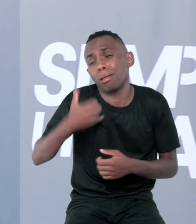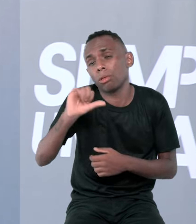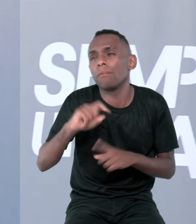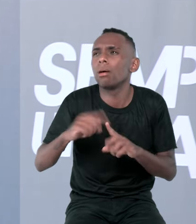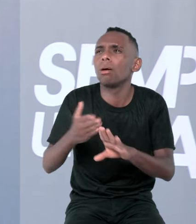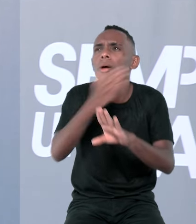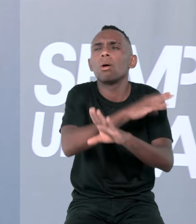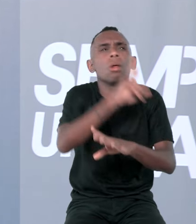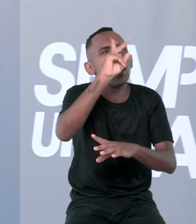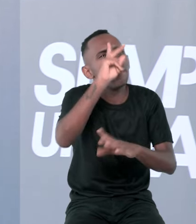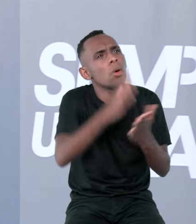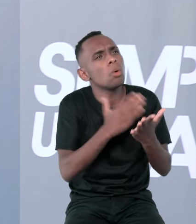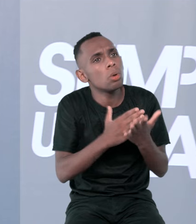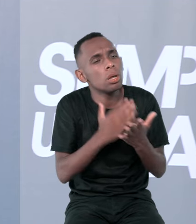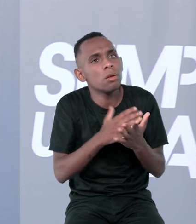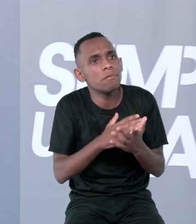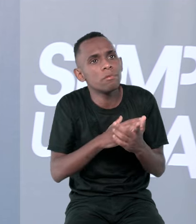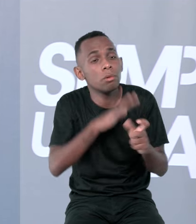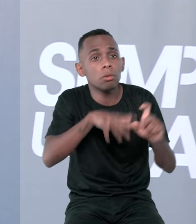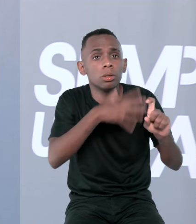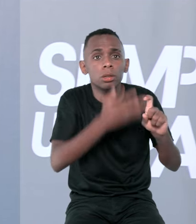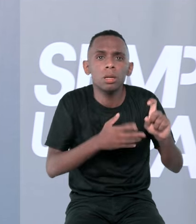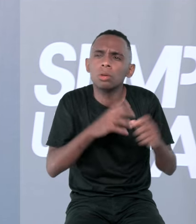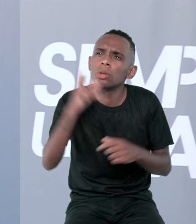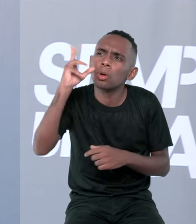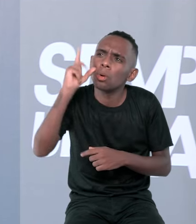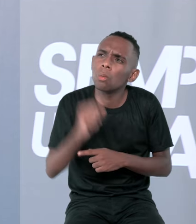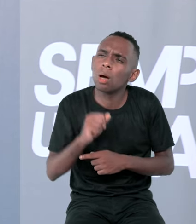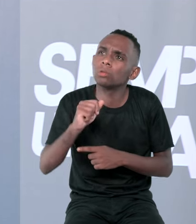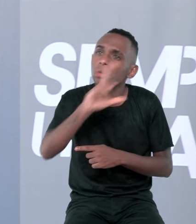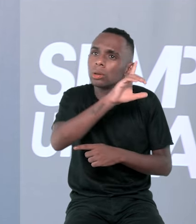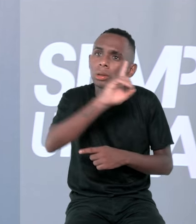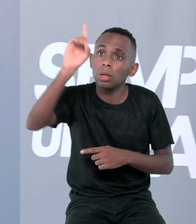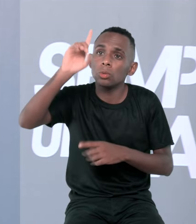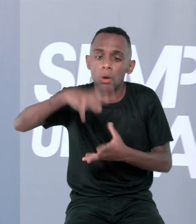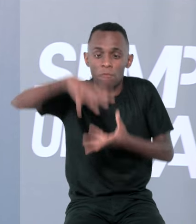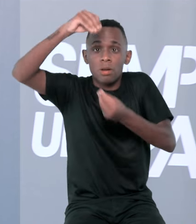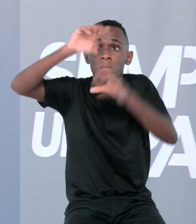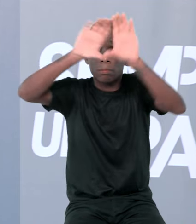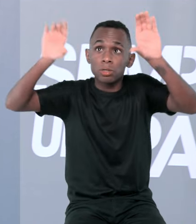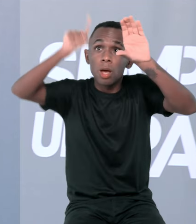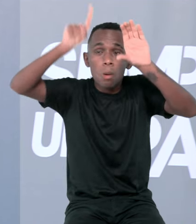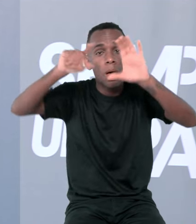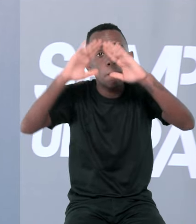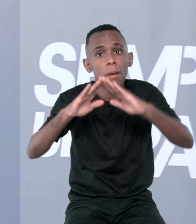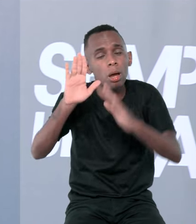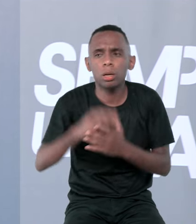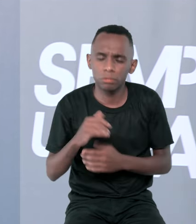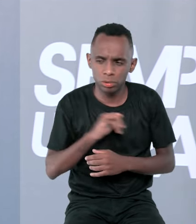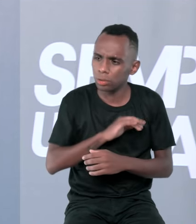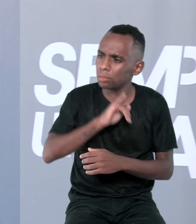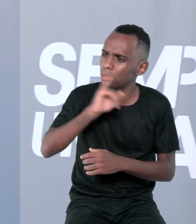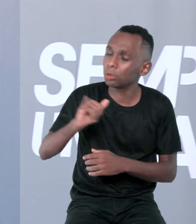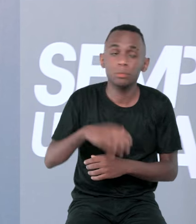meu livro sobre lendas de terror e respondi que achava que Deus era um fantasma que morava no céu. E, quando eu disse isso, você me